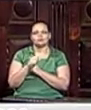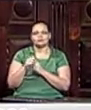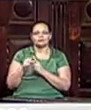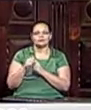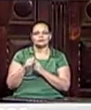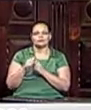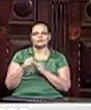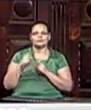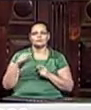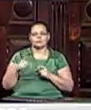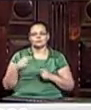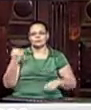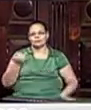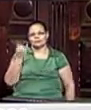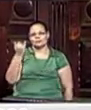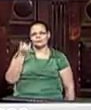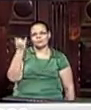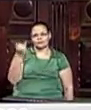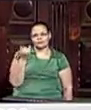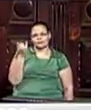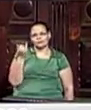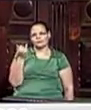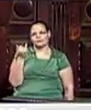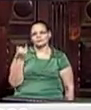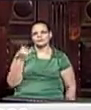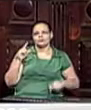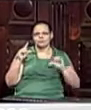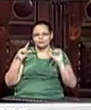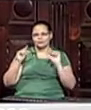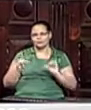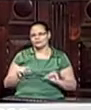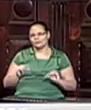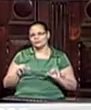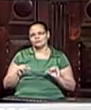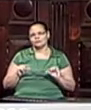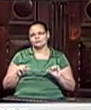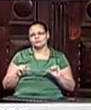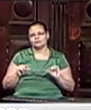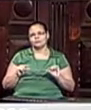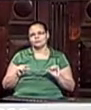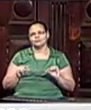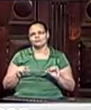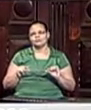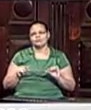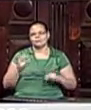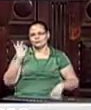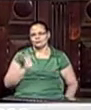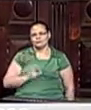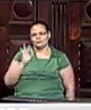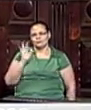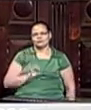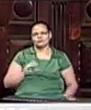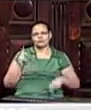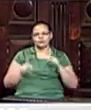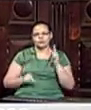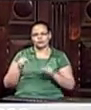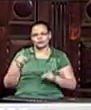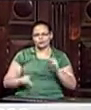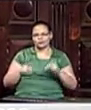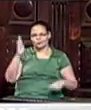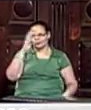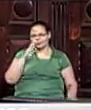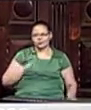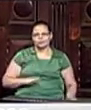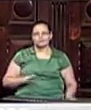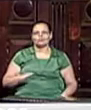massificadas foram importantes. A redução do percentual da população brasileira